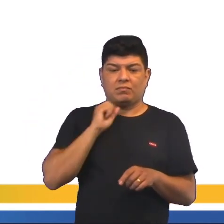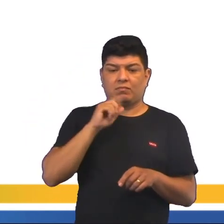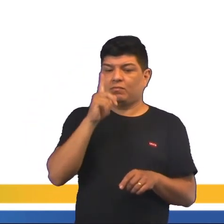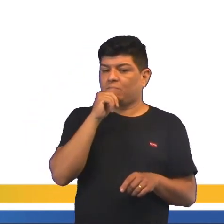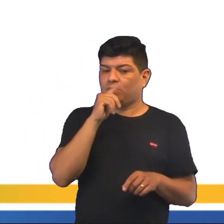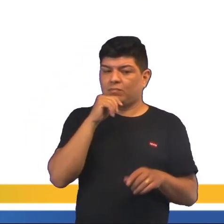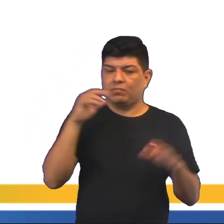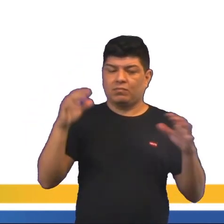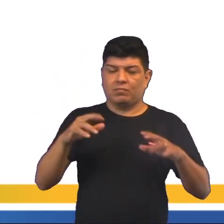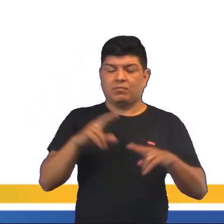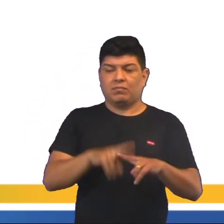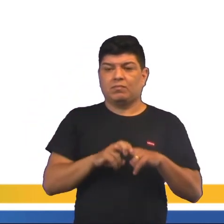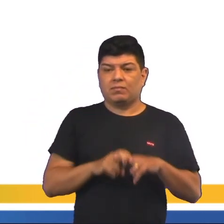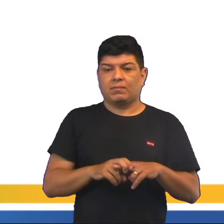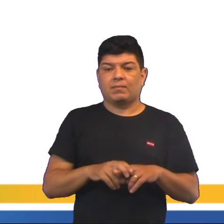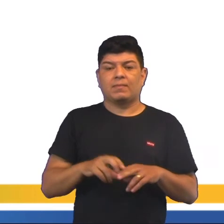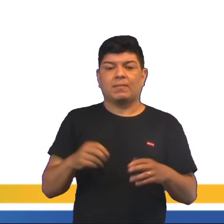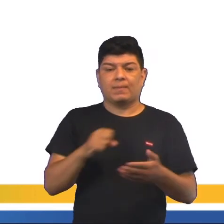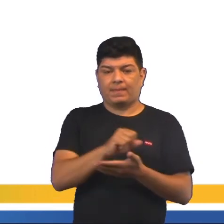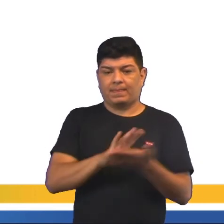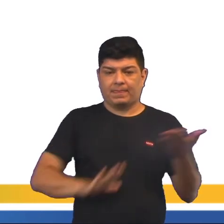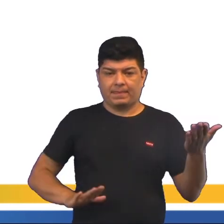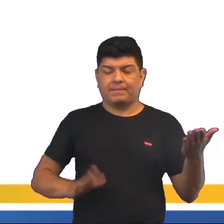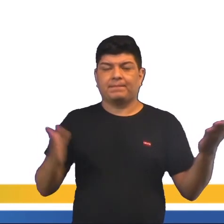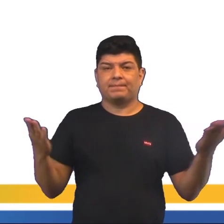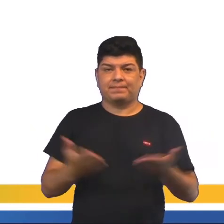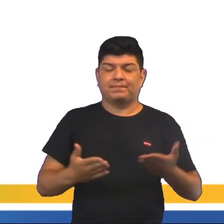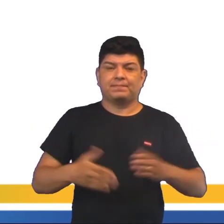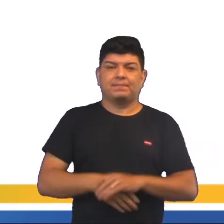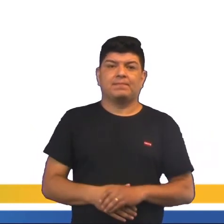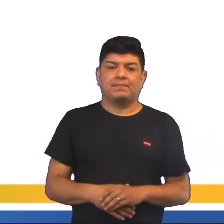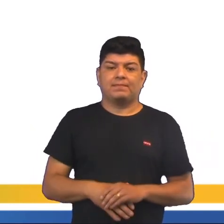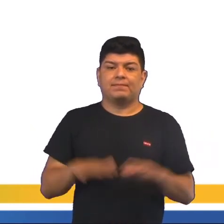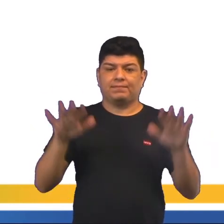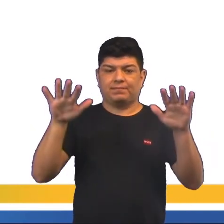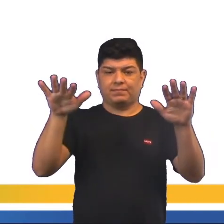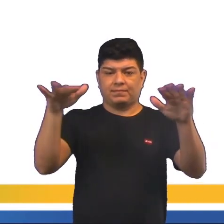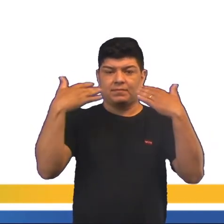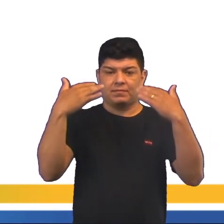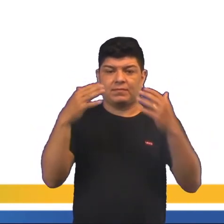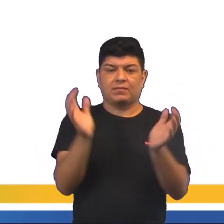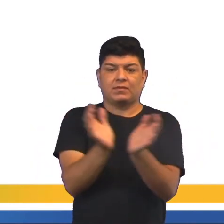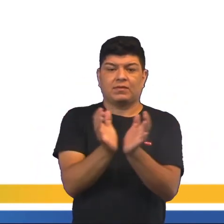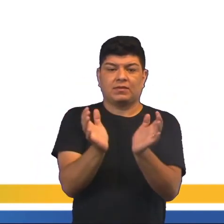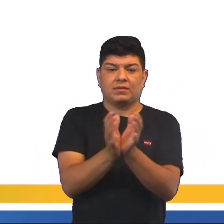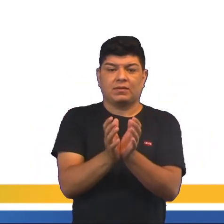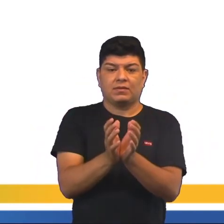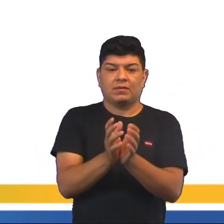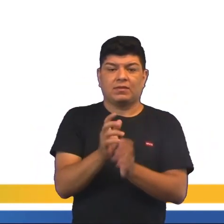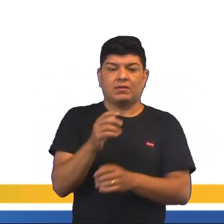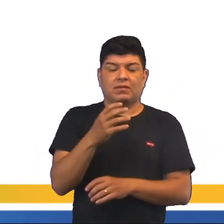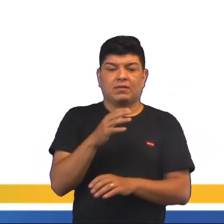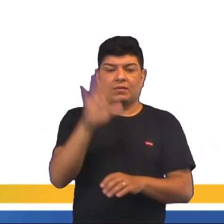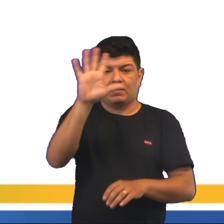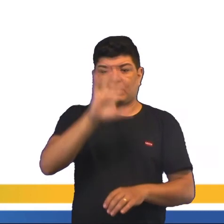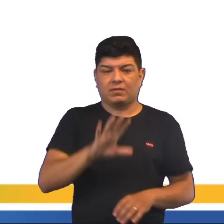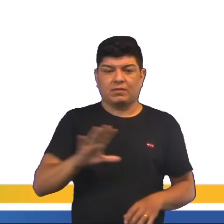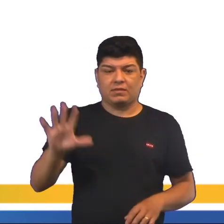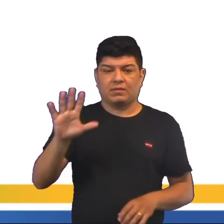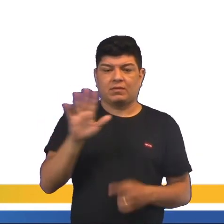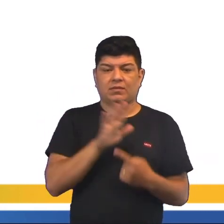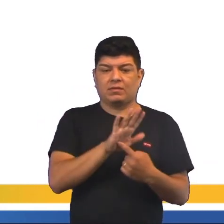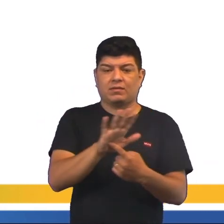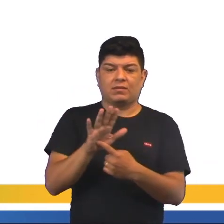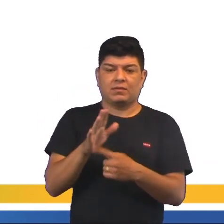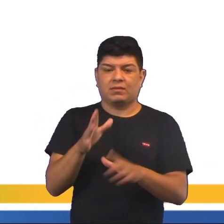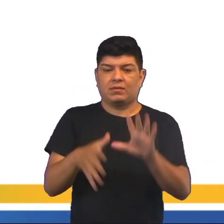irrigada. Então, vamos então para o nosso Exercitando? Acompanha comigo. Os conjuntos espaciais